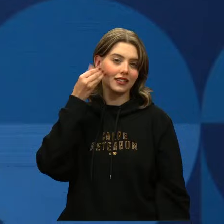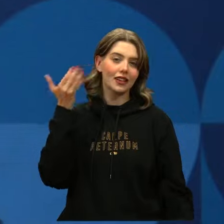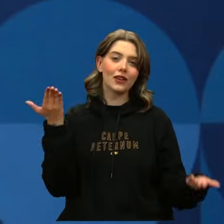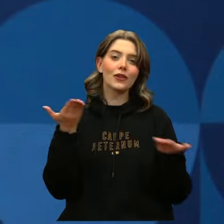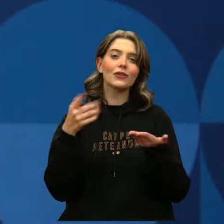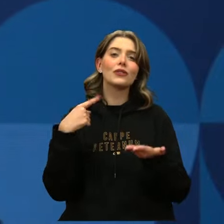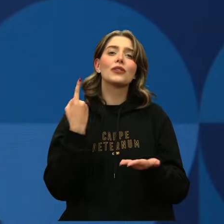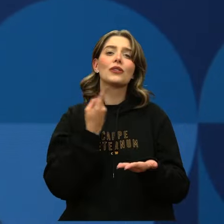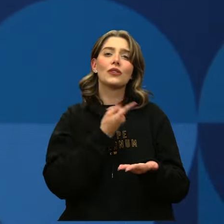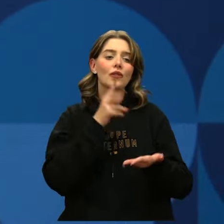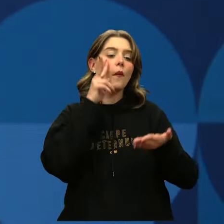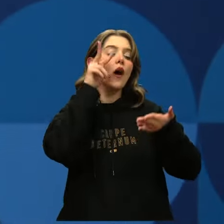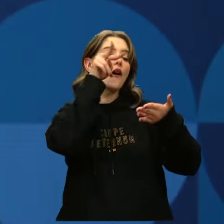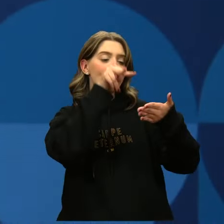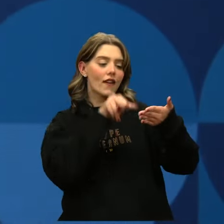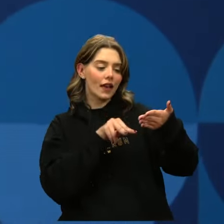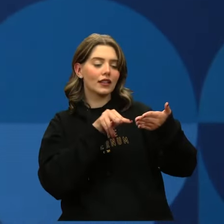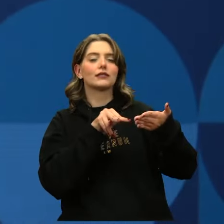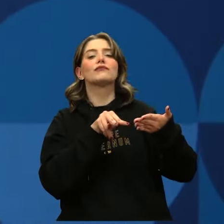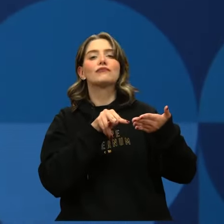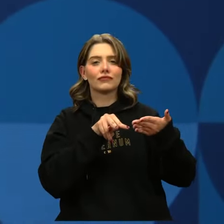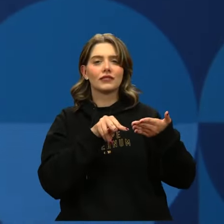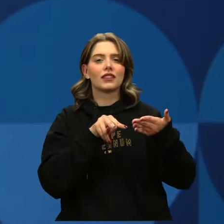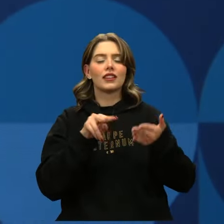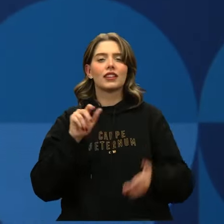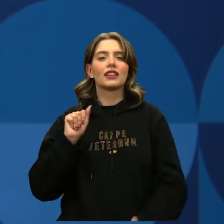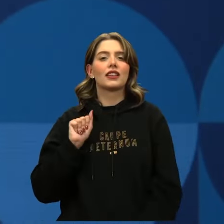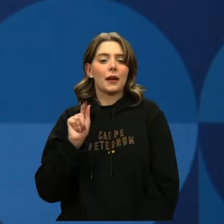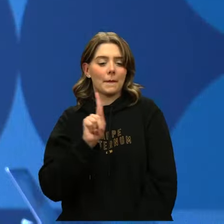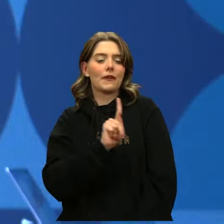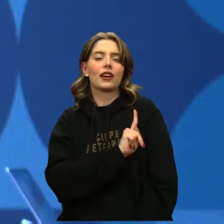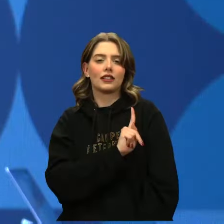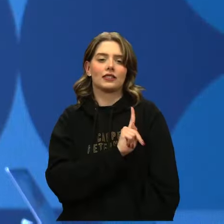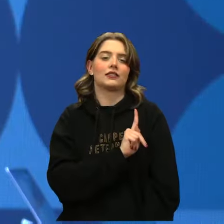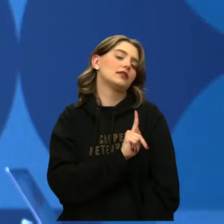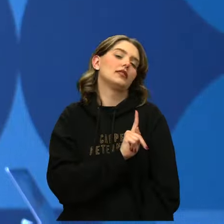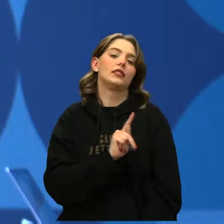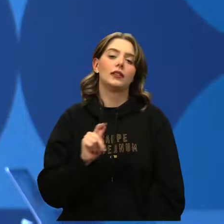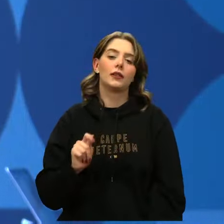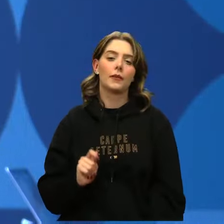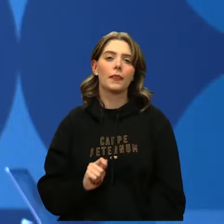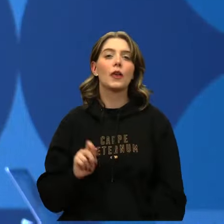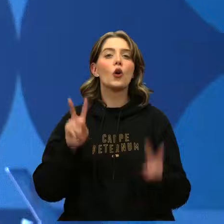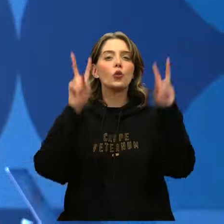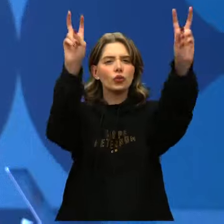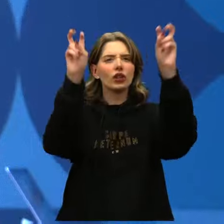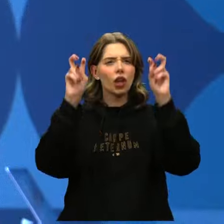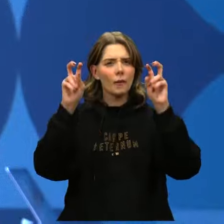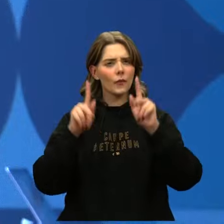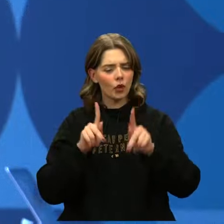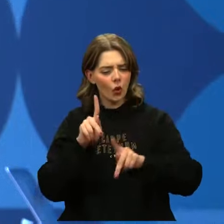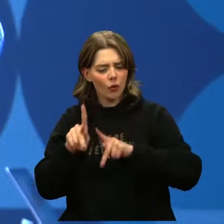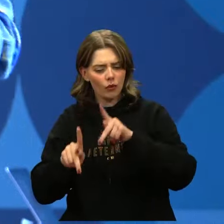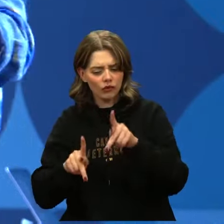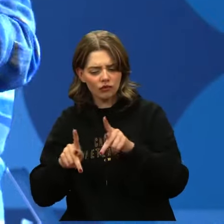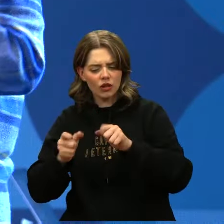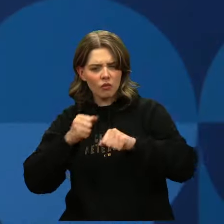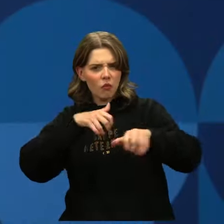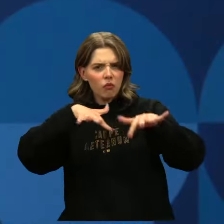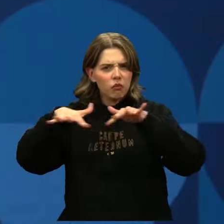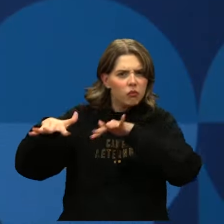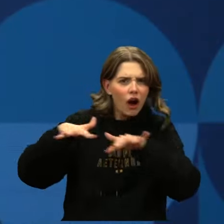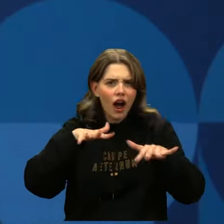vamos estar vendo aqui nesse texto em Apocalipse. O título dessa mensagem é Um Povo Inabalável.